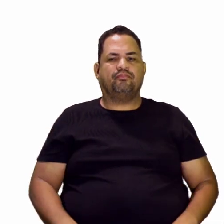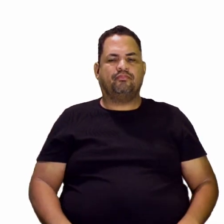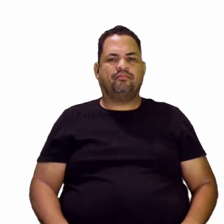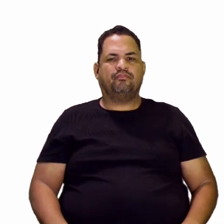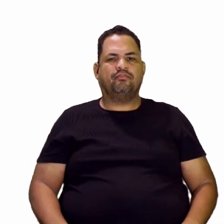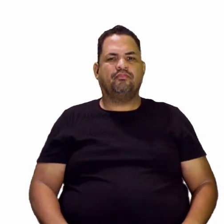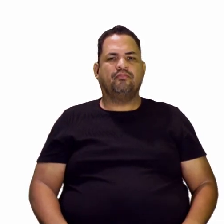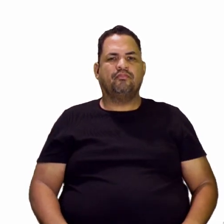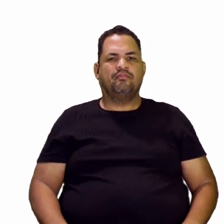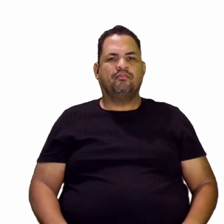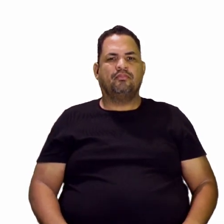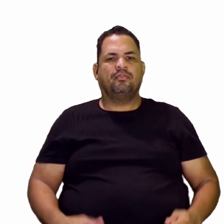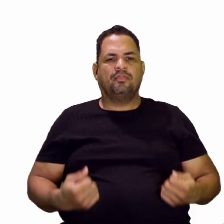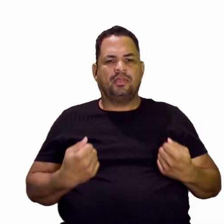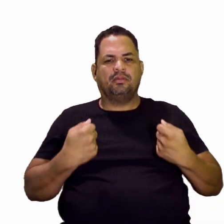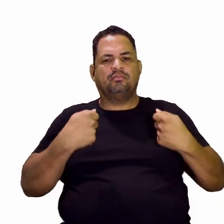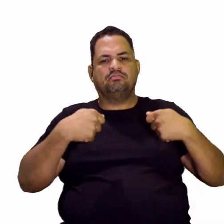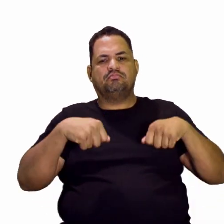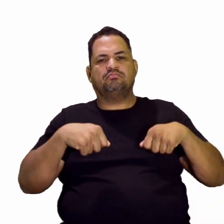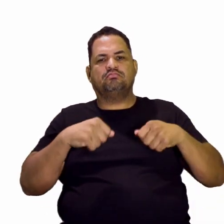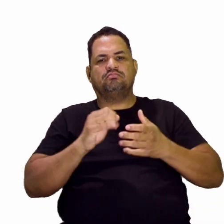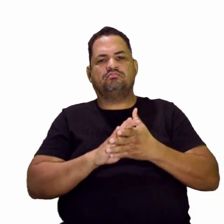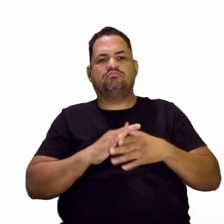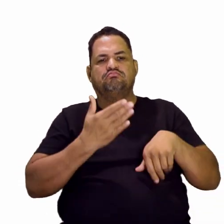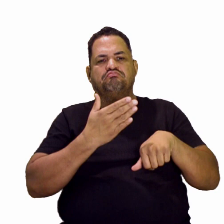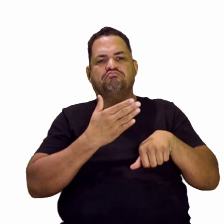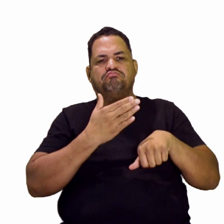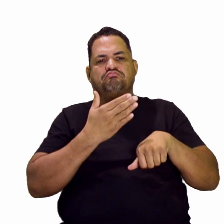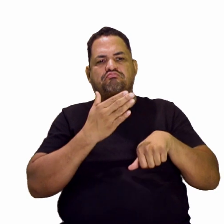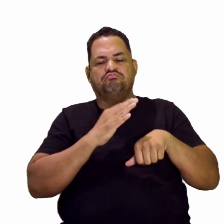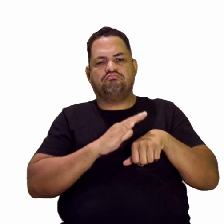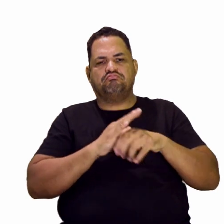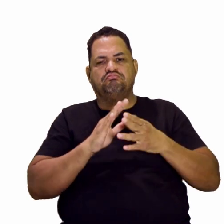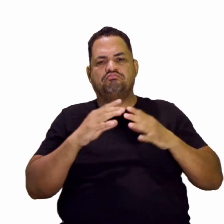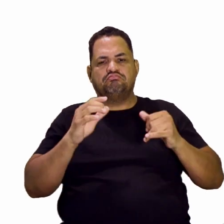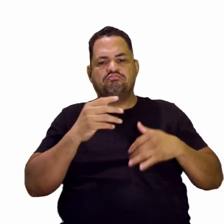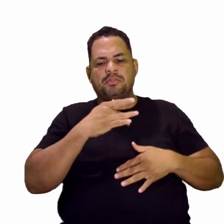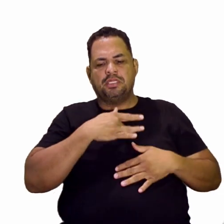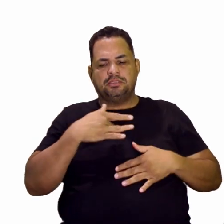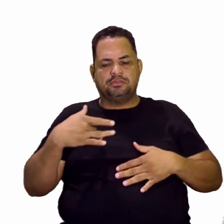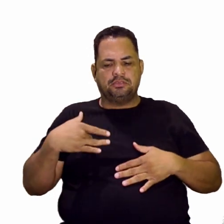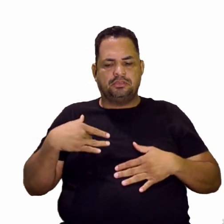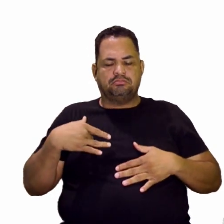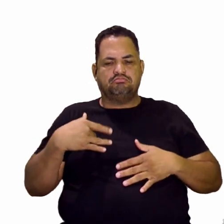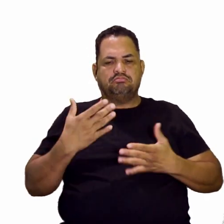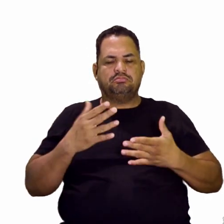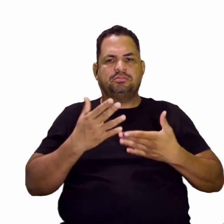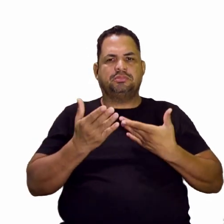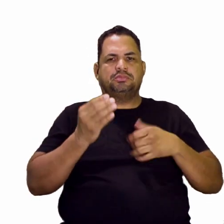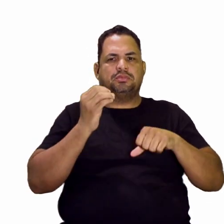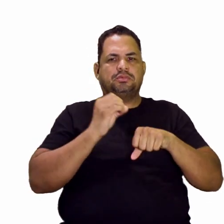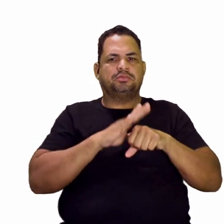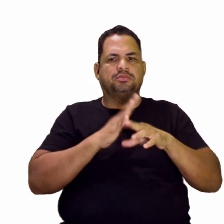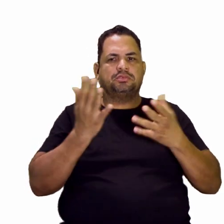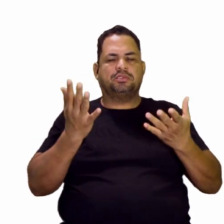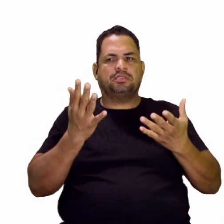a proporcionar curas para cânceres, né?